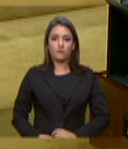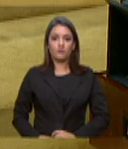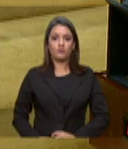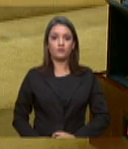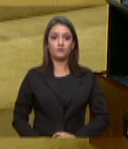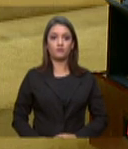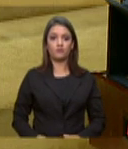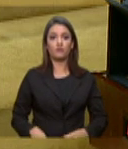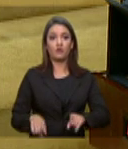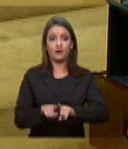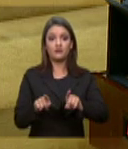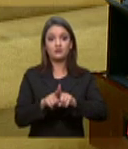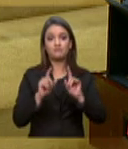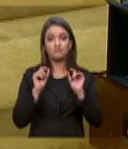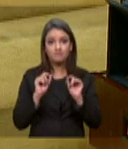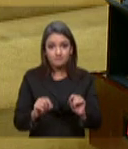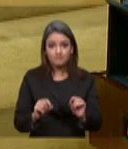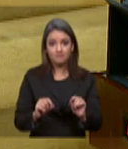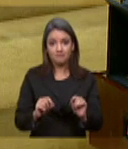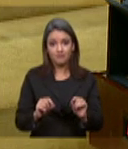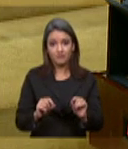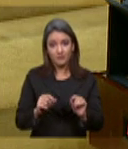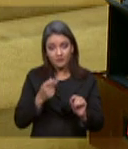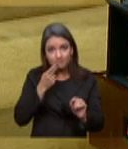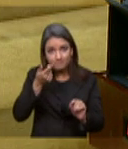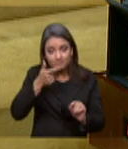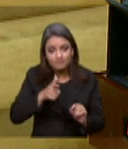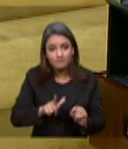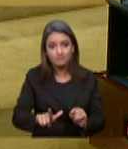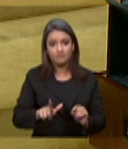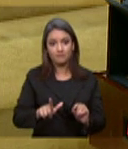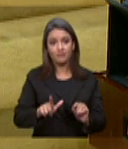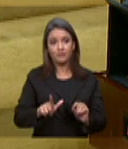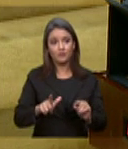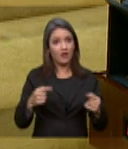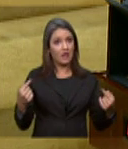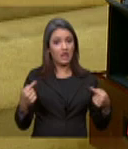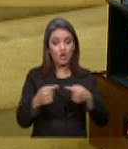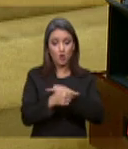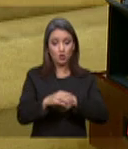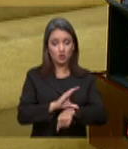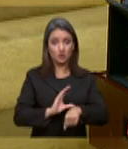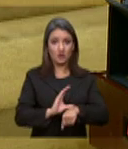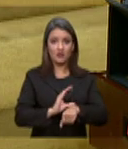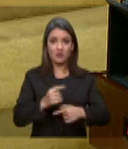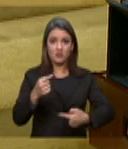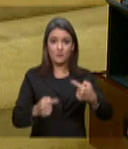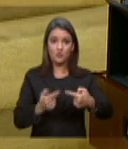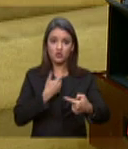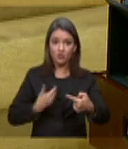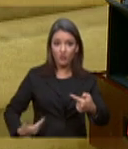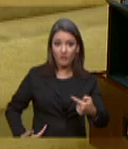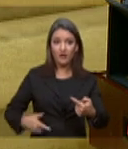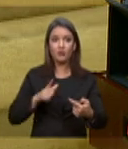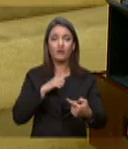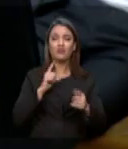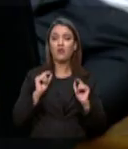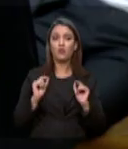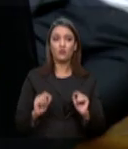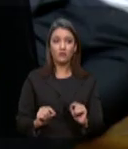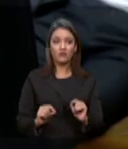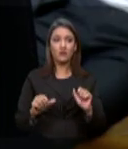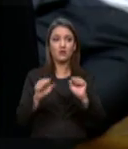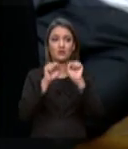objeto específico da ação, mas reforçando a inconstitucionalidade dessa política de governo de enfraquecimento total